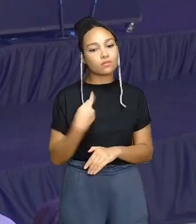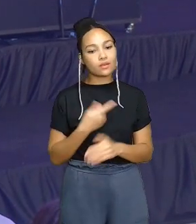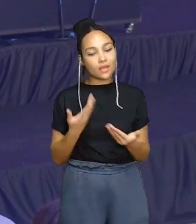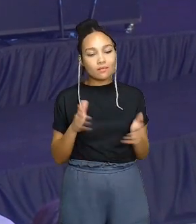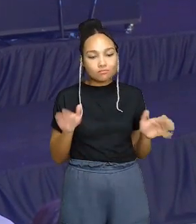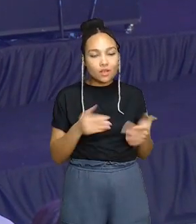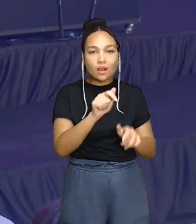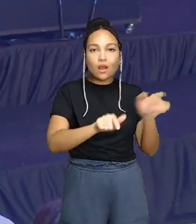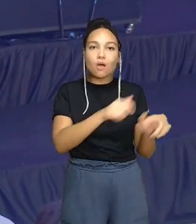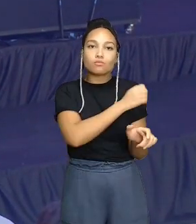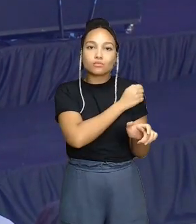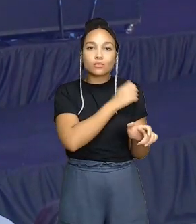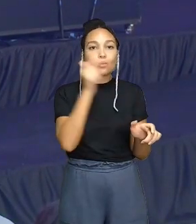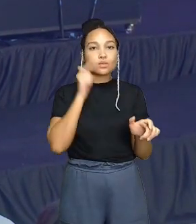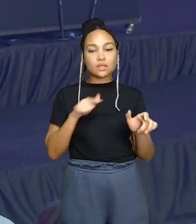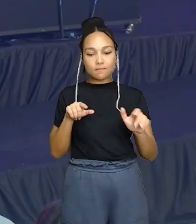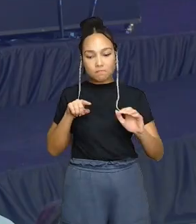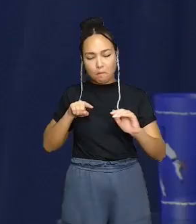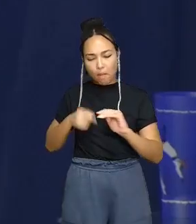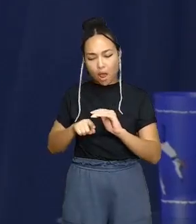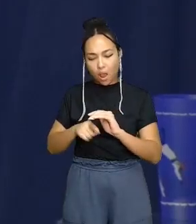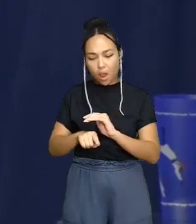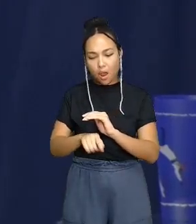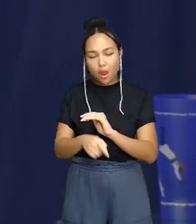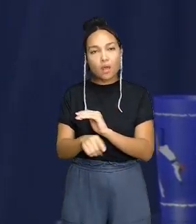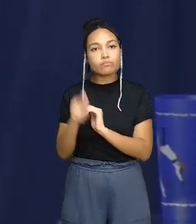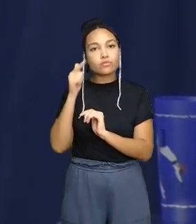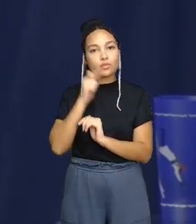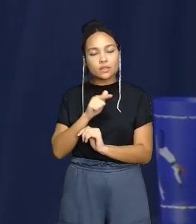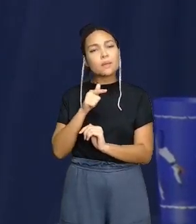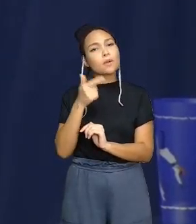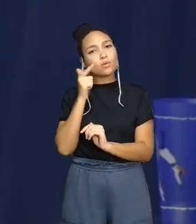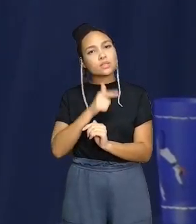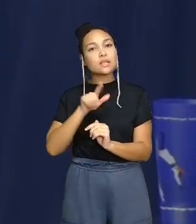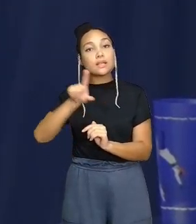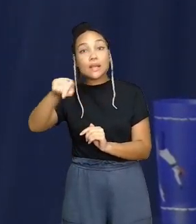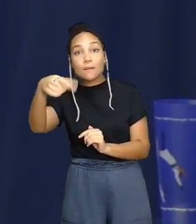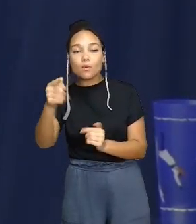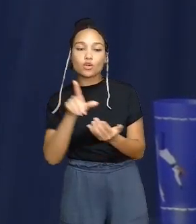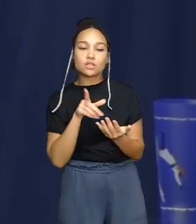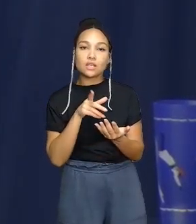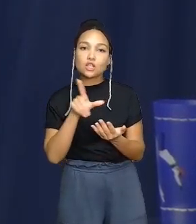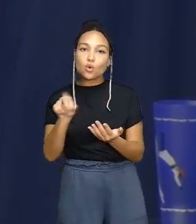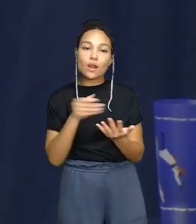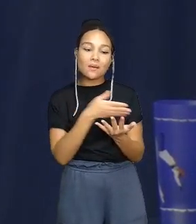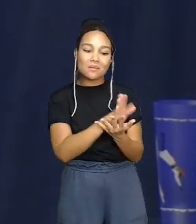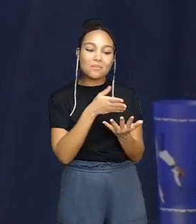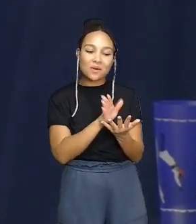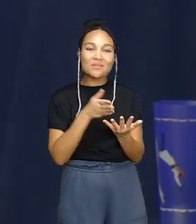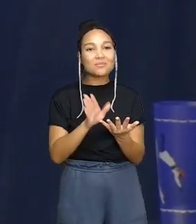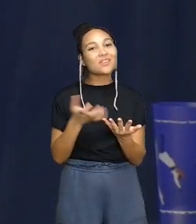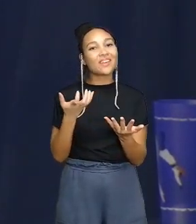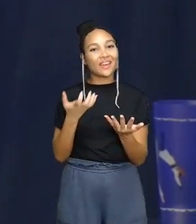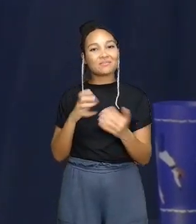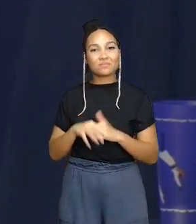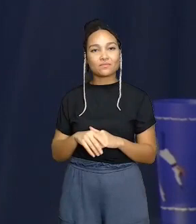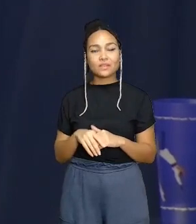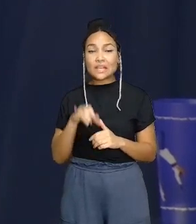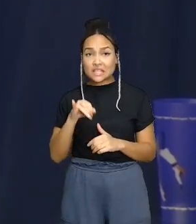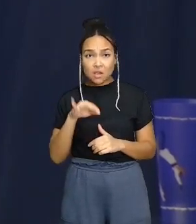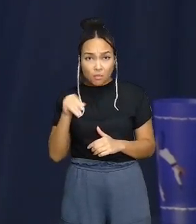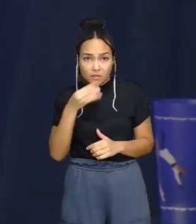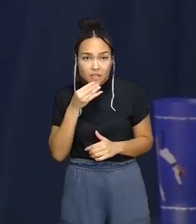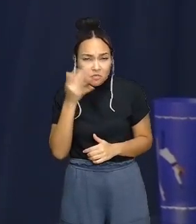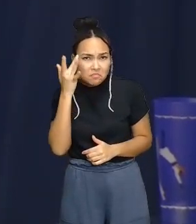a mergulhar nesse universo para depois seguir diferentes caminhos. E quando a gente não sabe das oportunidades, a gente não escolhe. Eu não